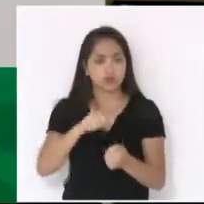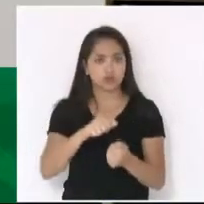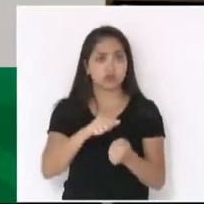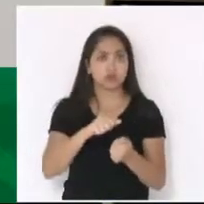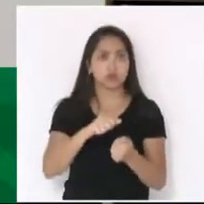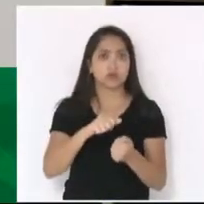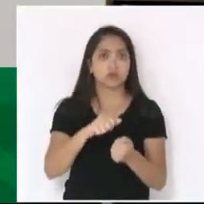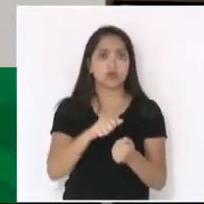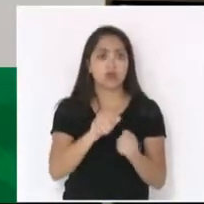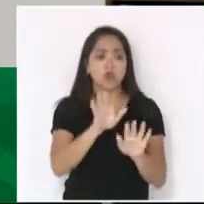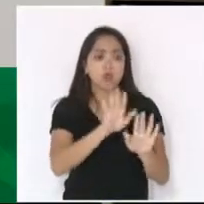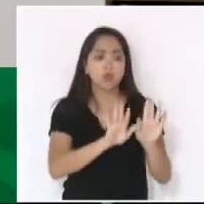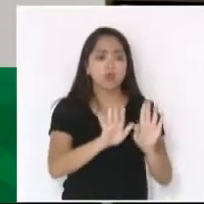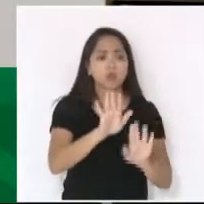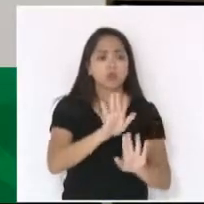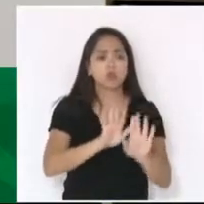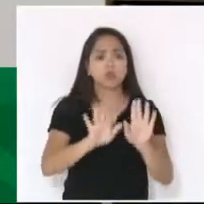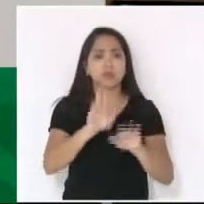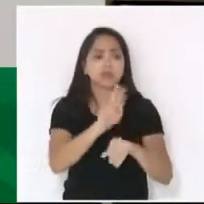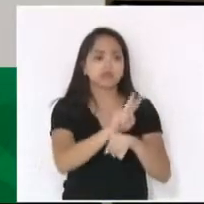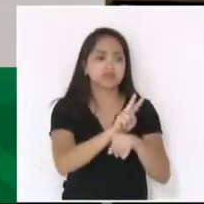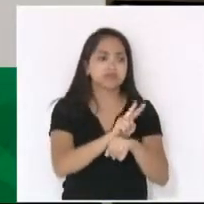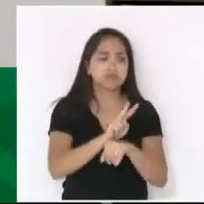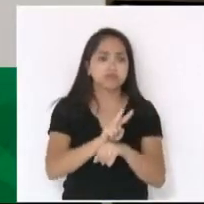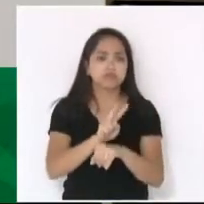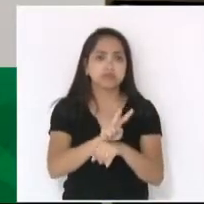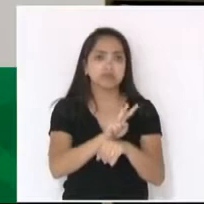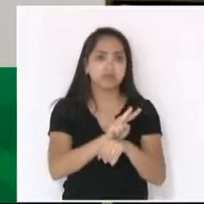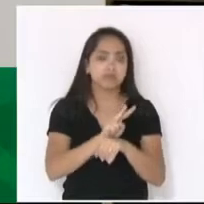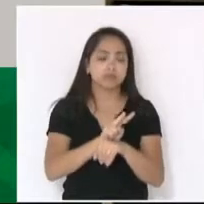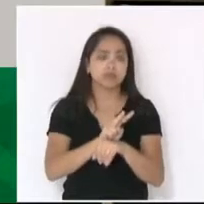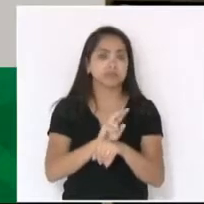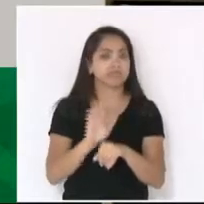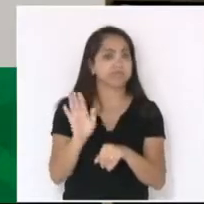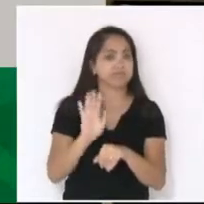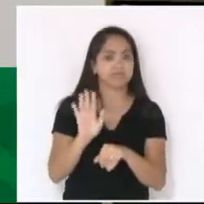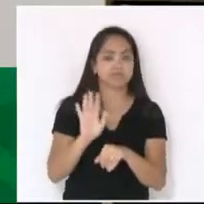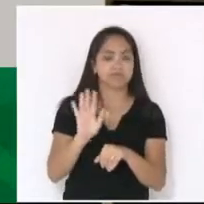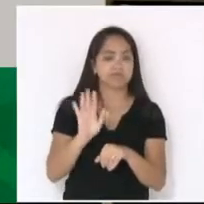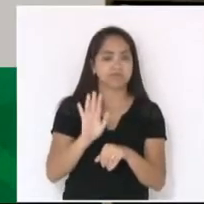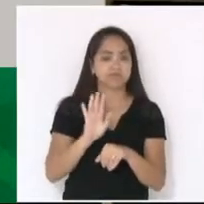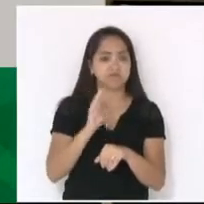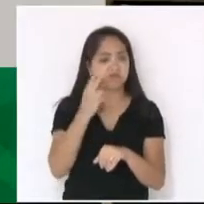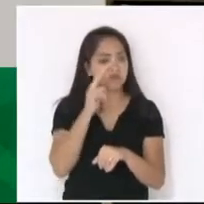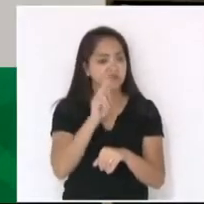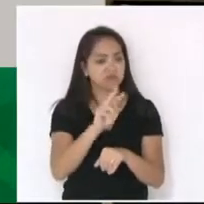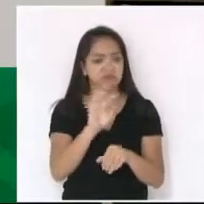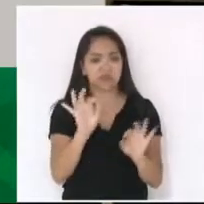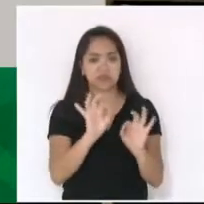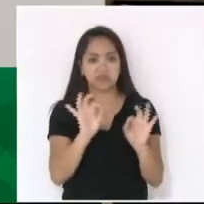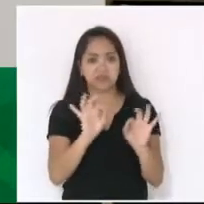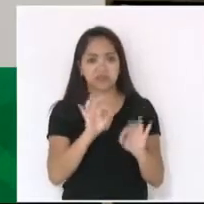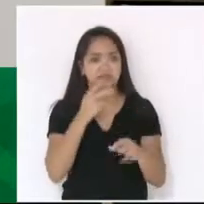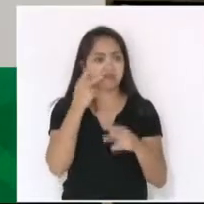é um cuidado todo especial não não vi ninguém falando